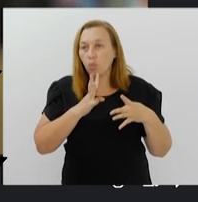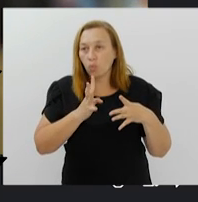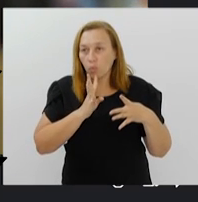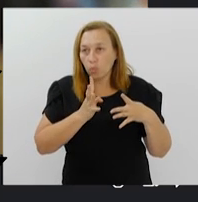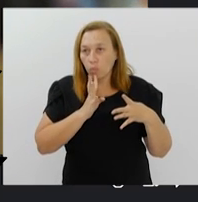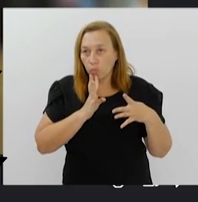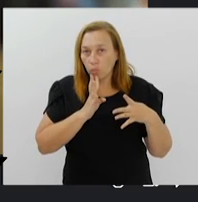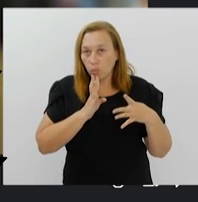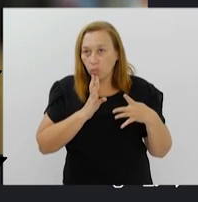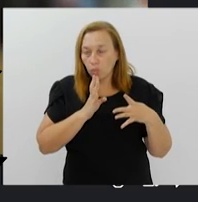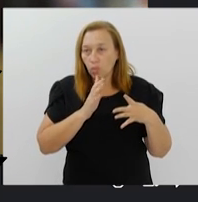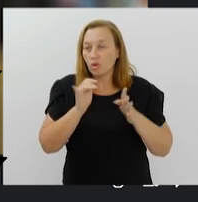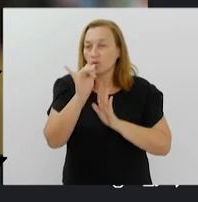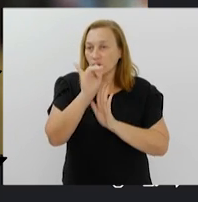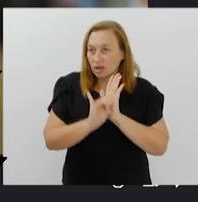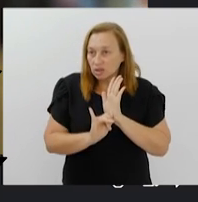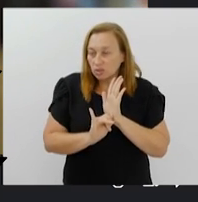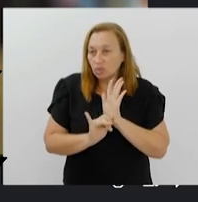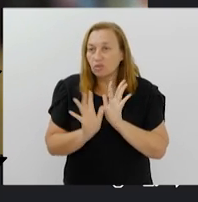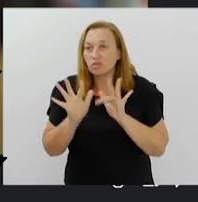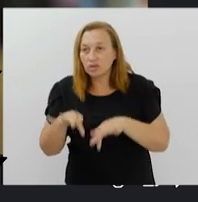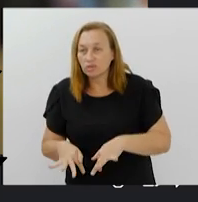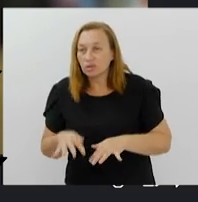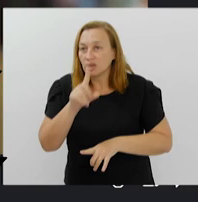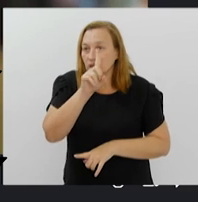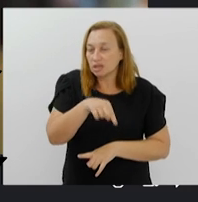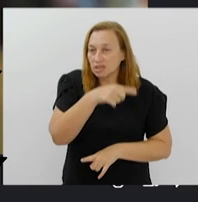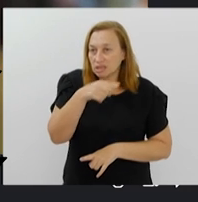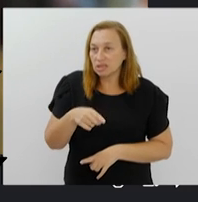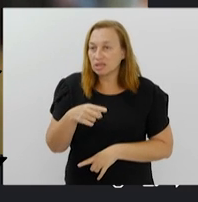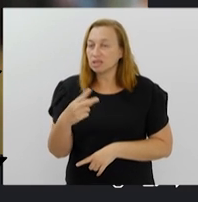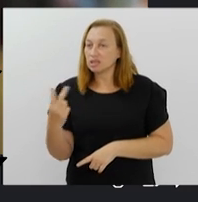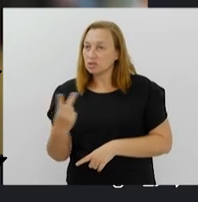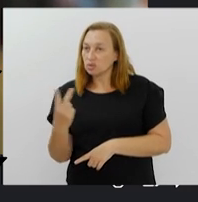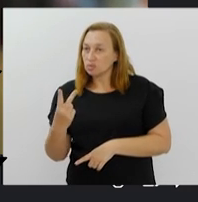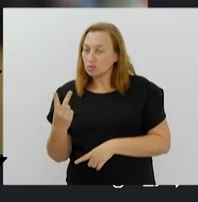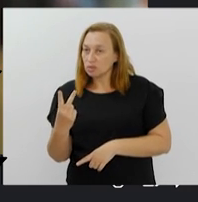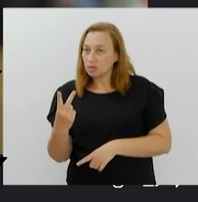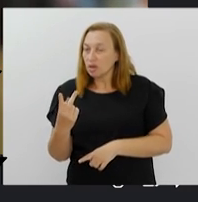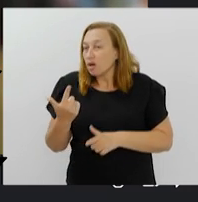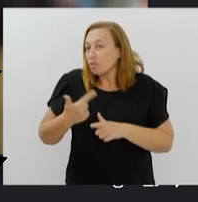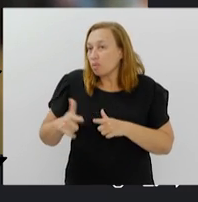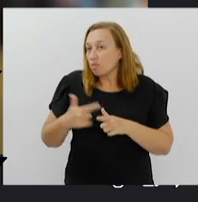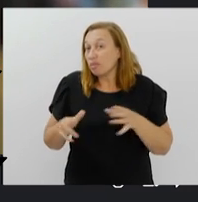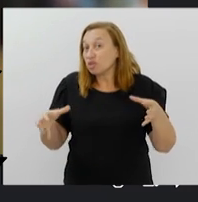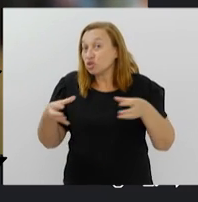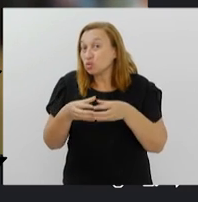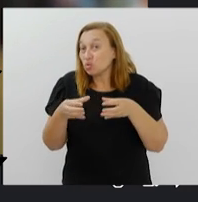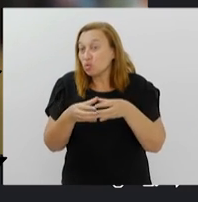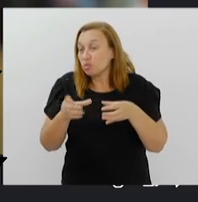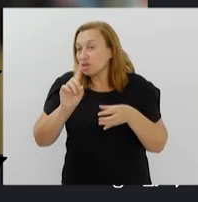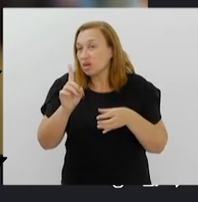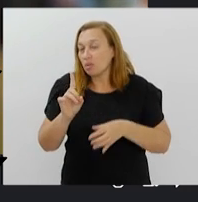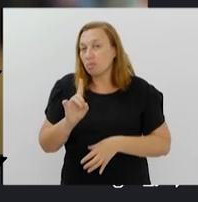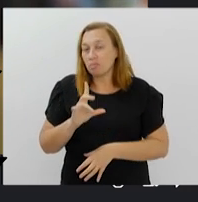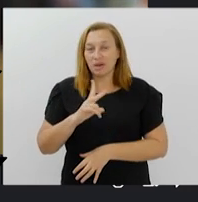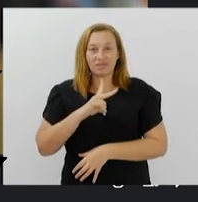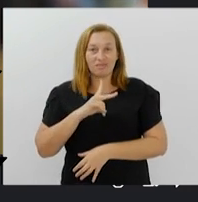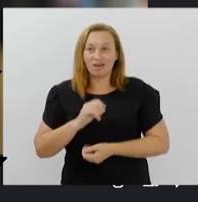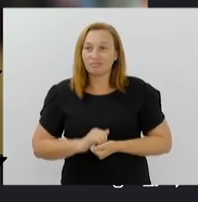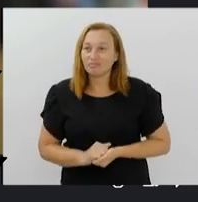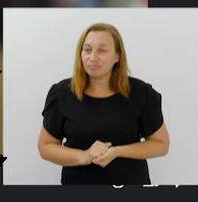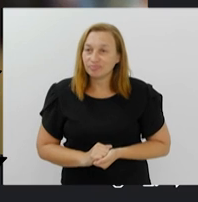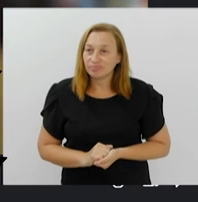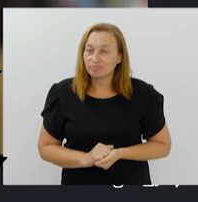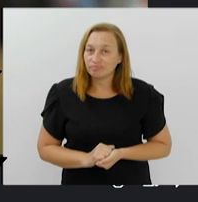pelo o relatório final que o cancelamento unilateral é um problema coletivo e não individual além de